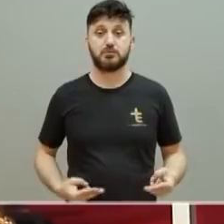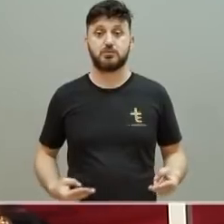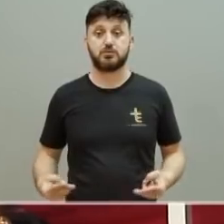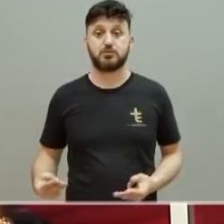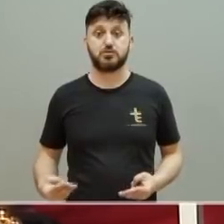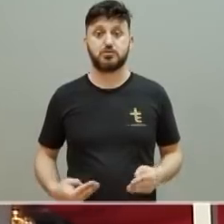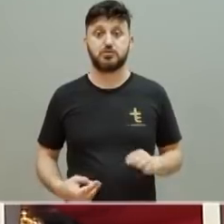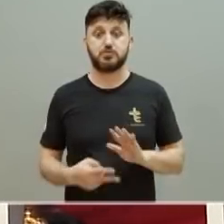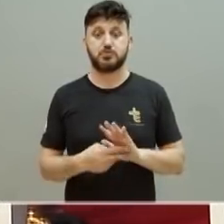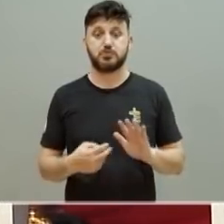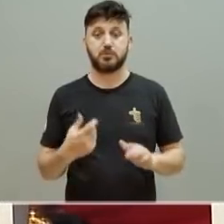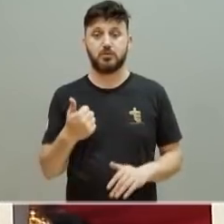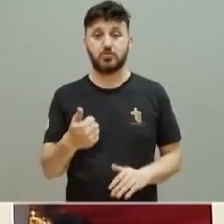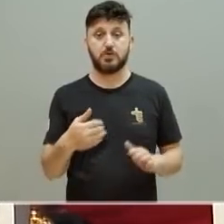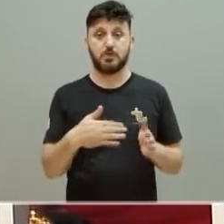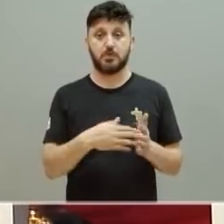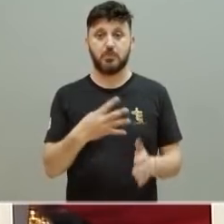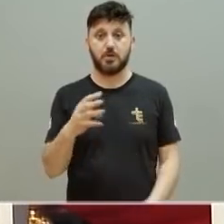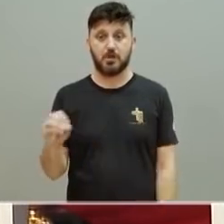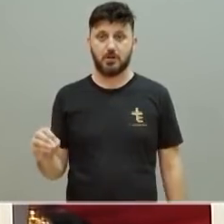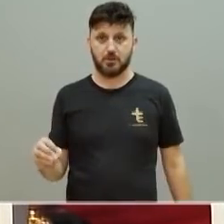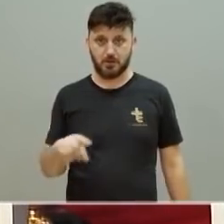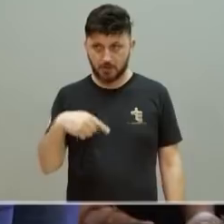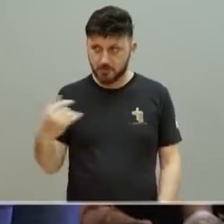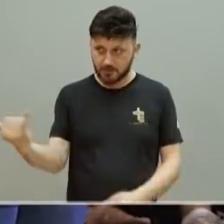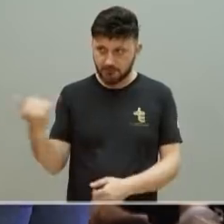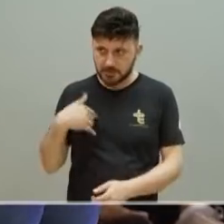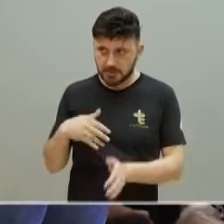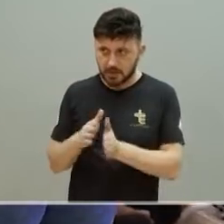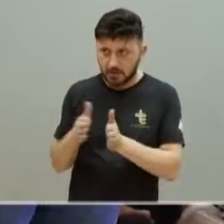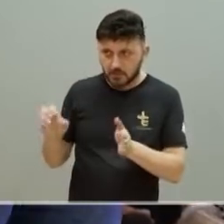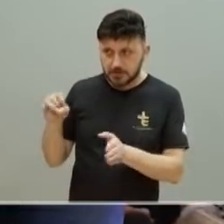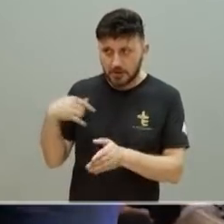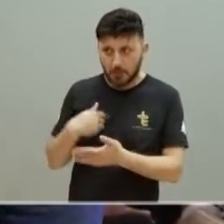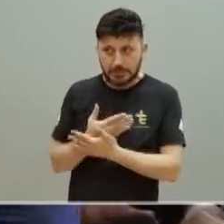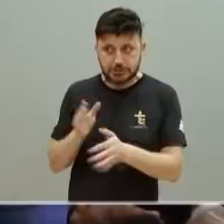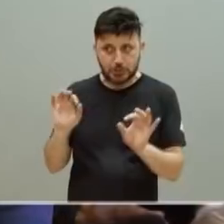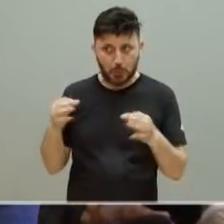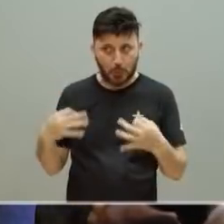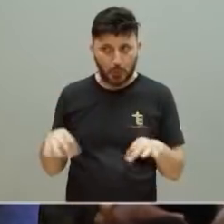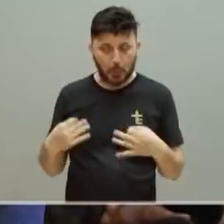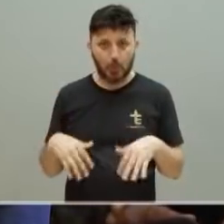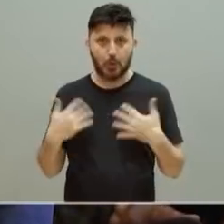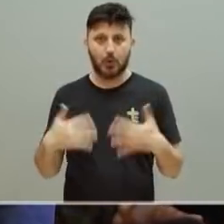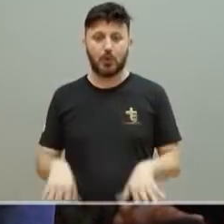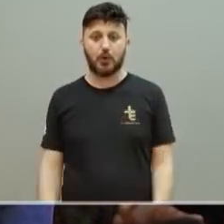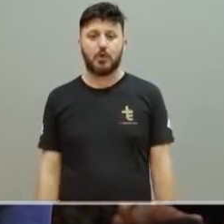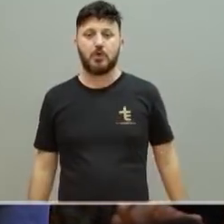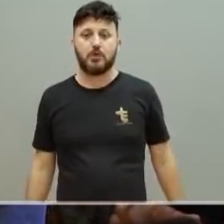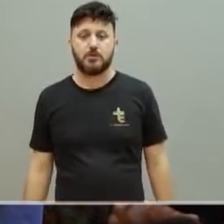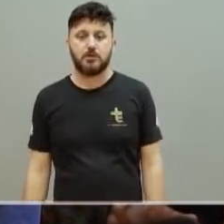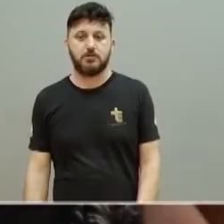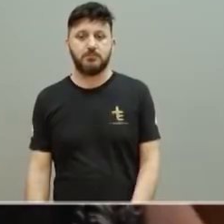depois me dá meu tempo, que eu já me perdi tudo aqui, amém? Me perdi no tempo, amém.